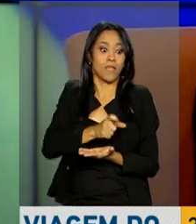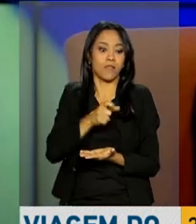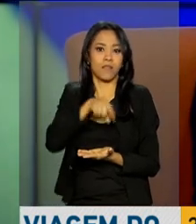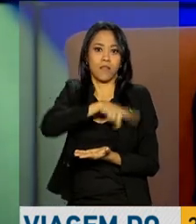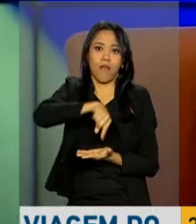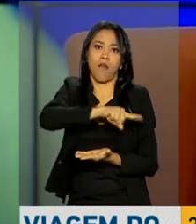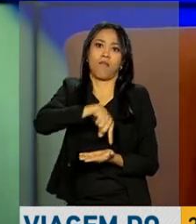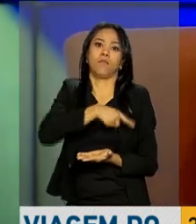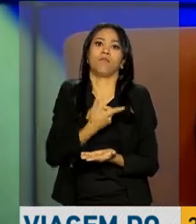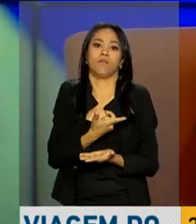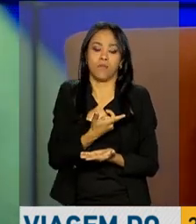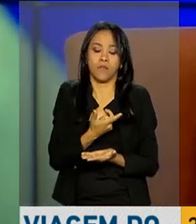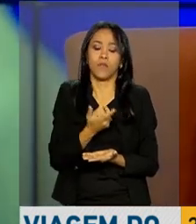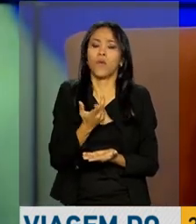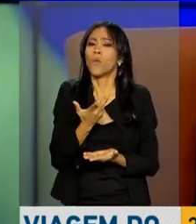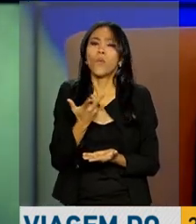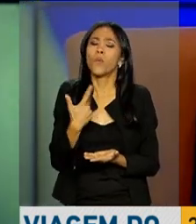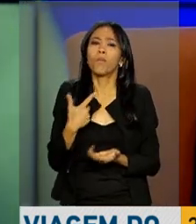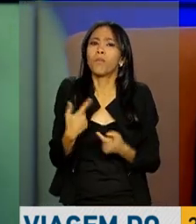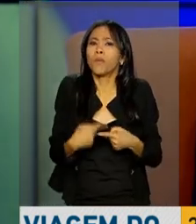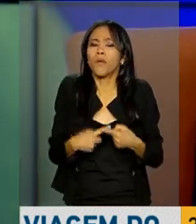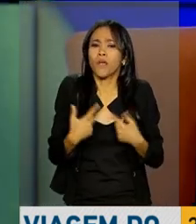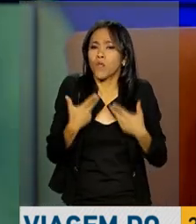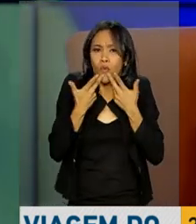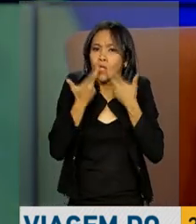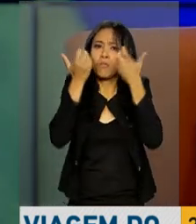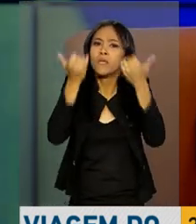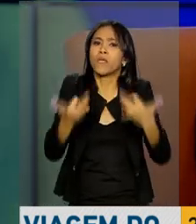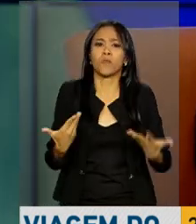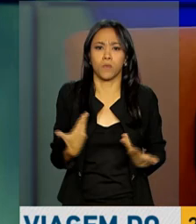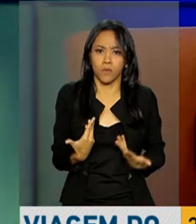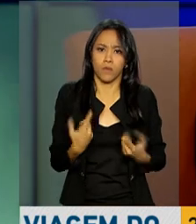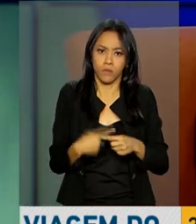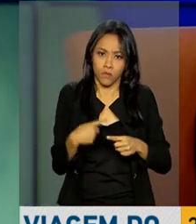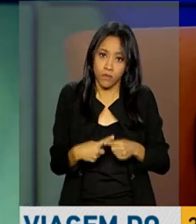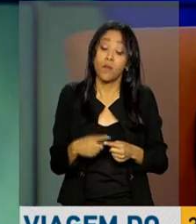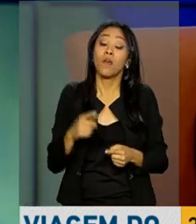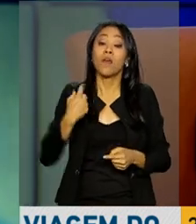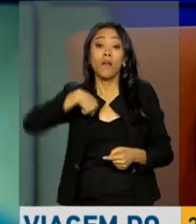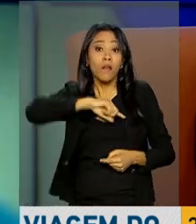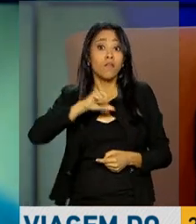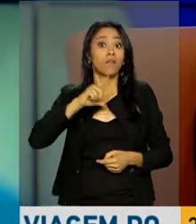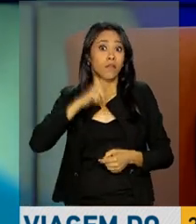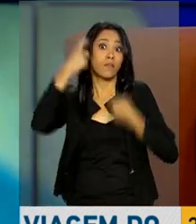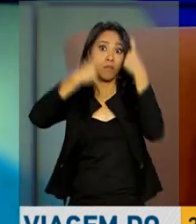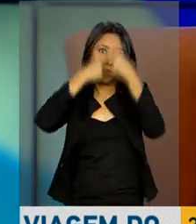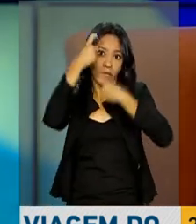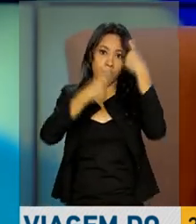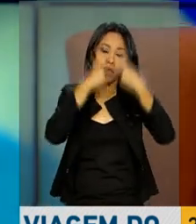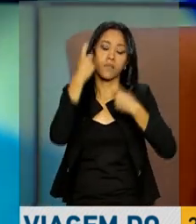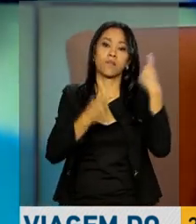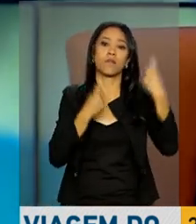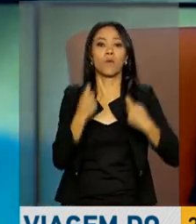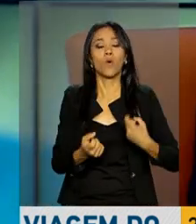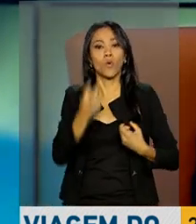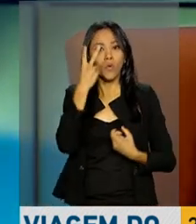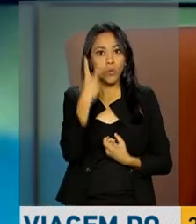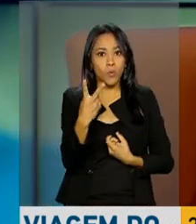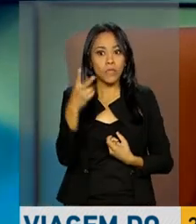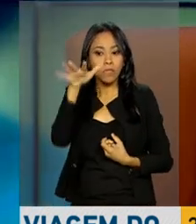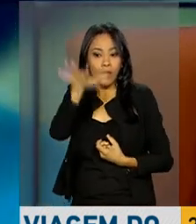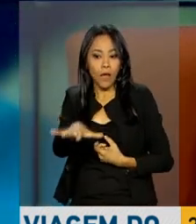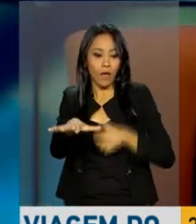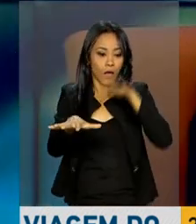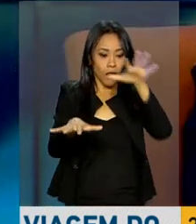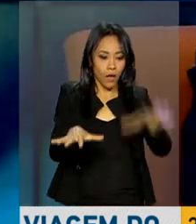veja por que eu estou contando tudo isto. Porque, na verdade, nós temos preocupação com os dois grandes setores